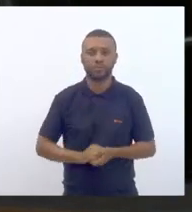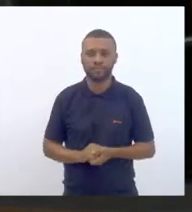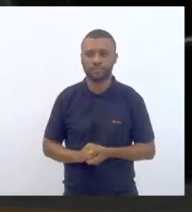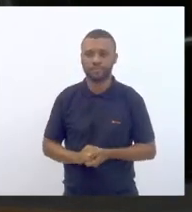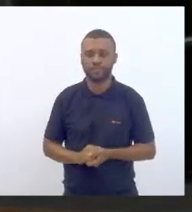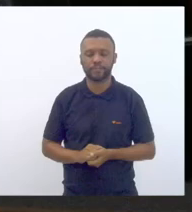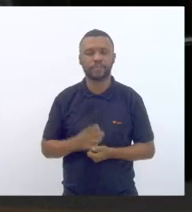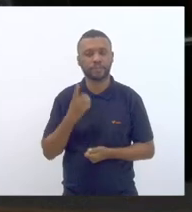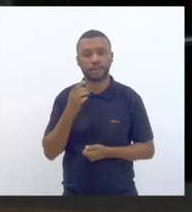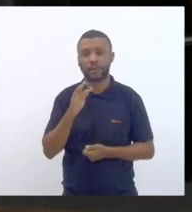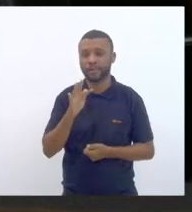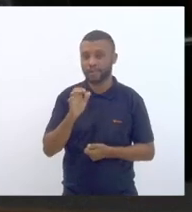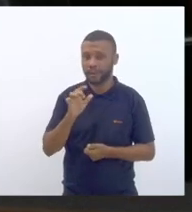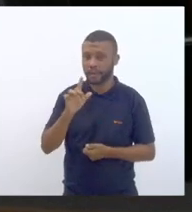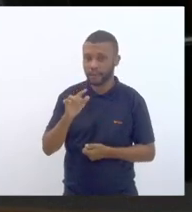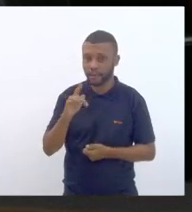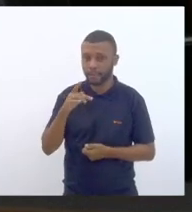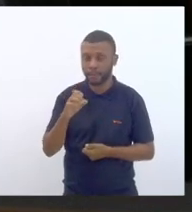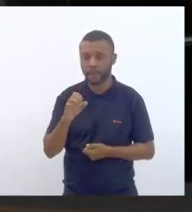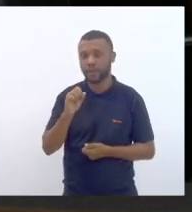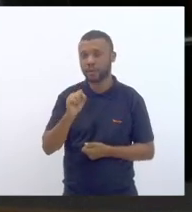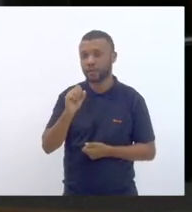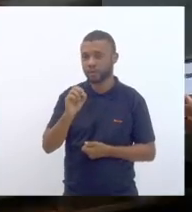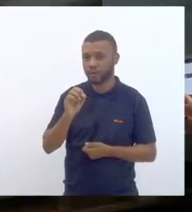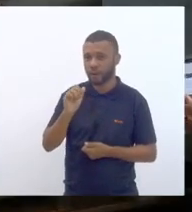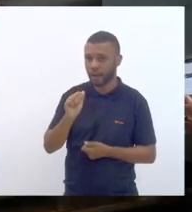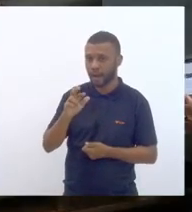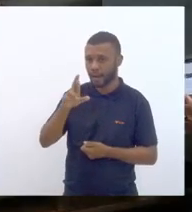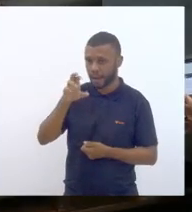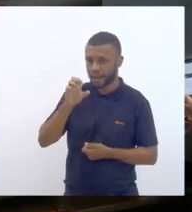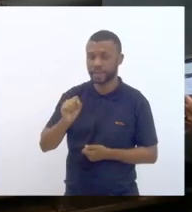Deputado Felipe Soares.